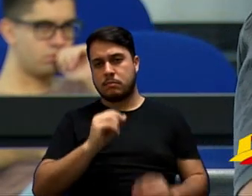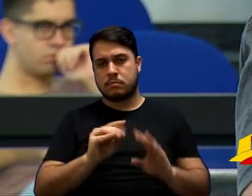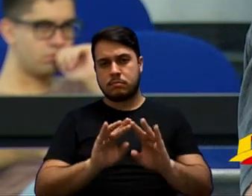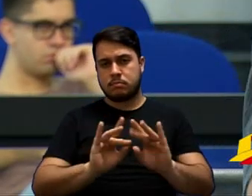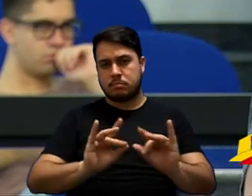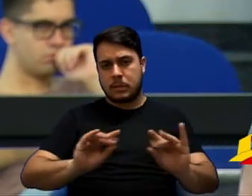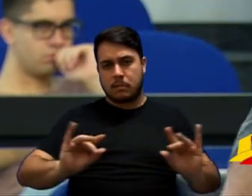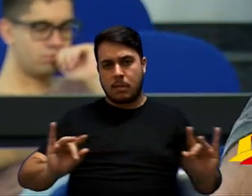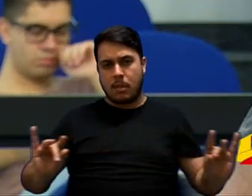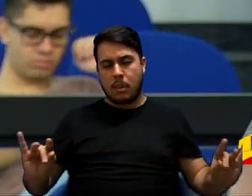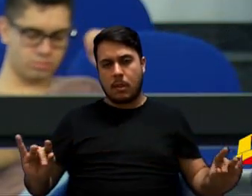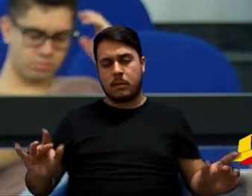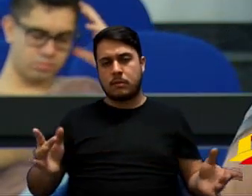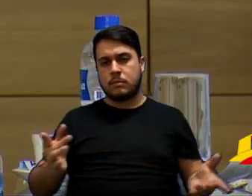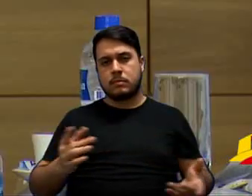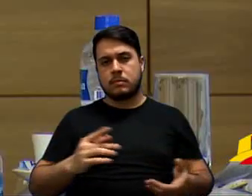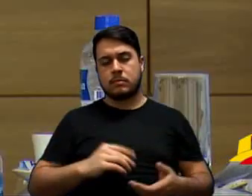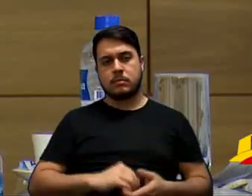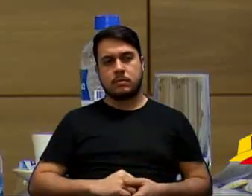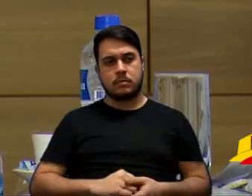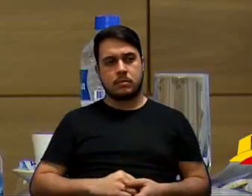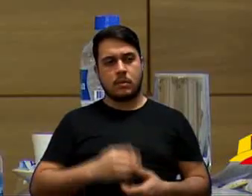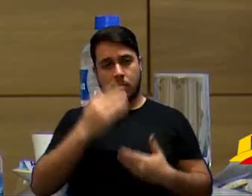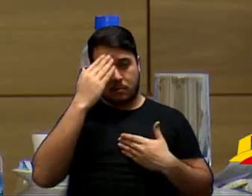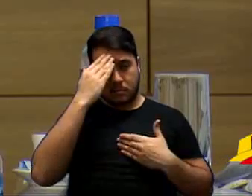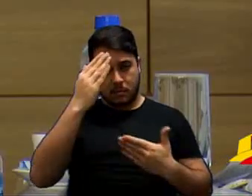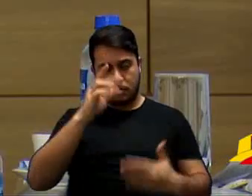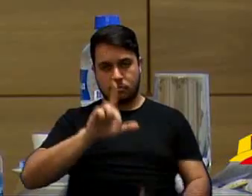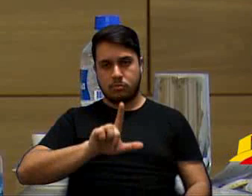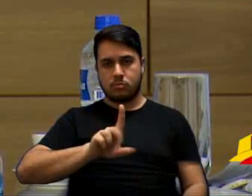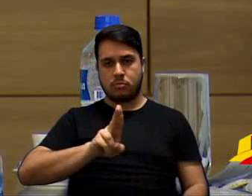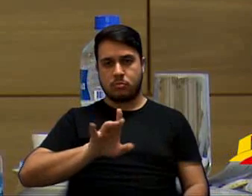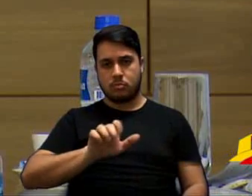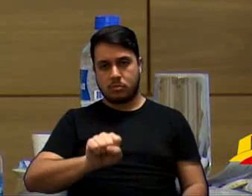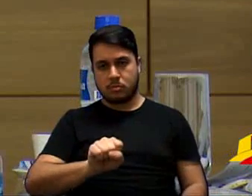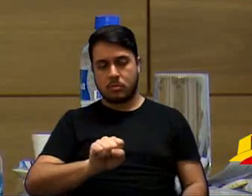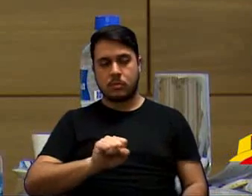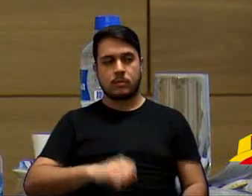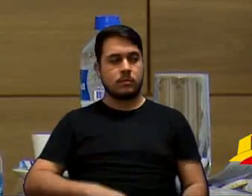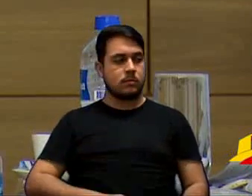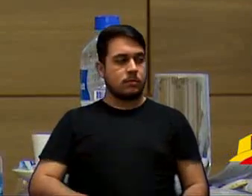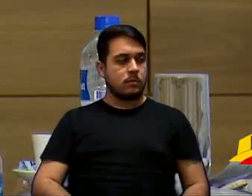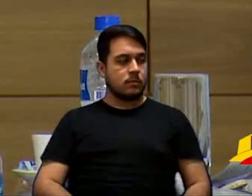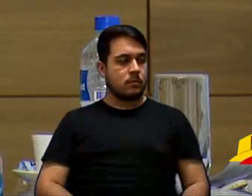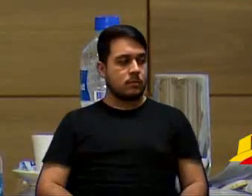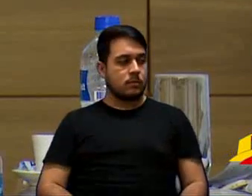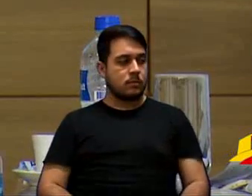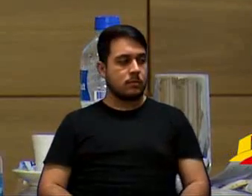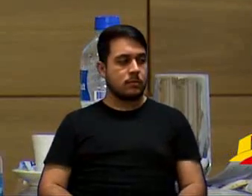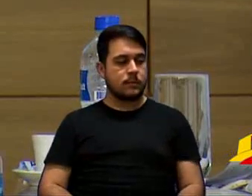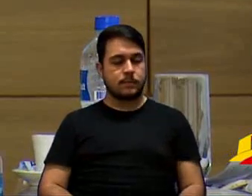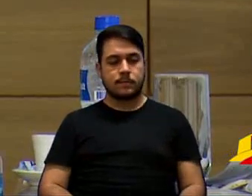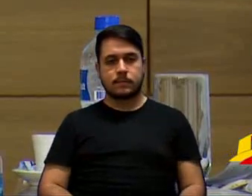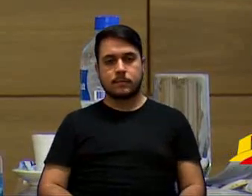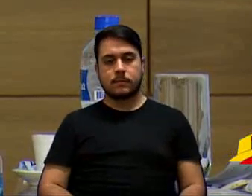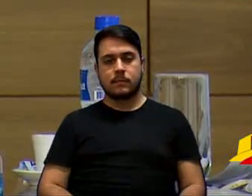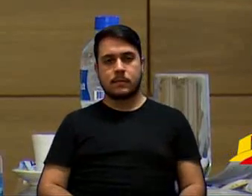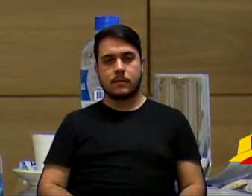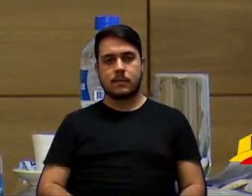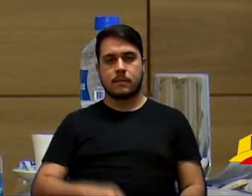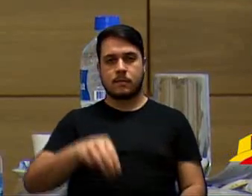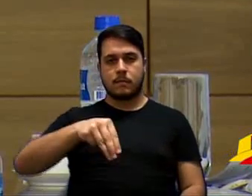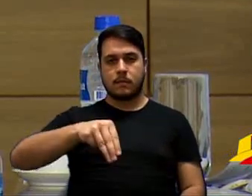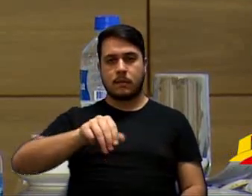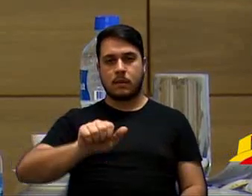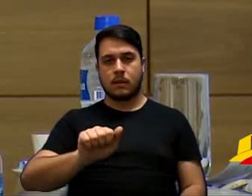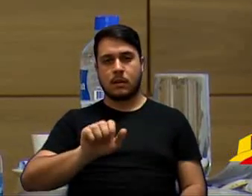que eu queria brigar pelas colocações lucas depois a gente poder fechar um pouco por último o bom é eu acho que o risco deles com